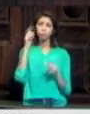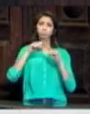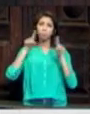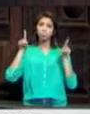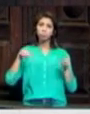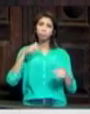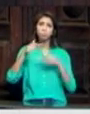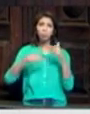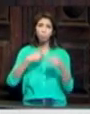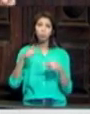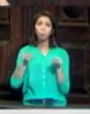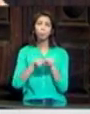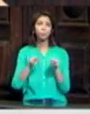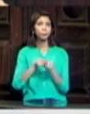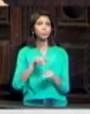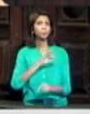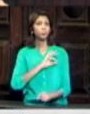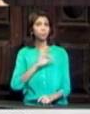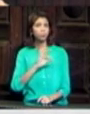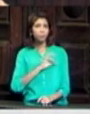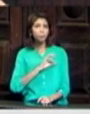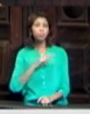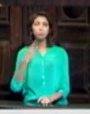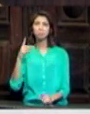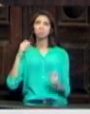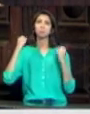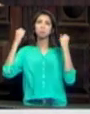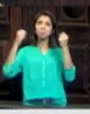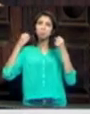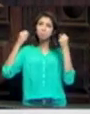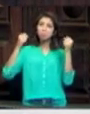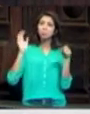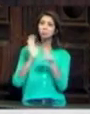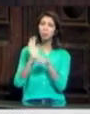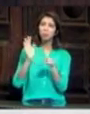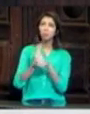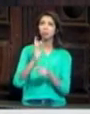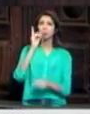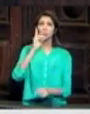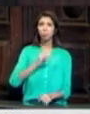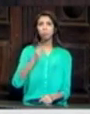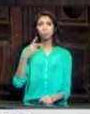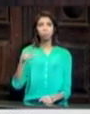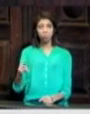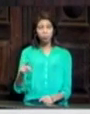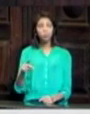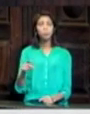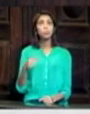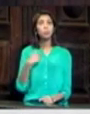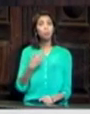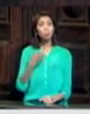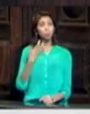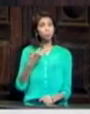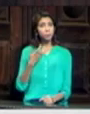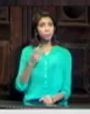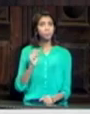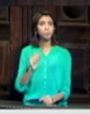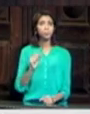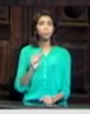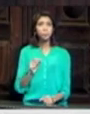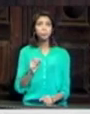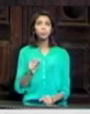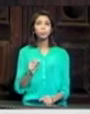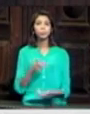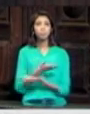as galerias, fazendo legítimo manifesto em defesa de direitos. Quero, senhor presidente, senhoras e